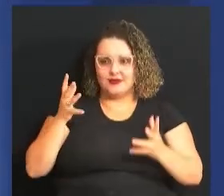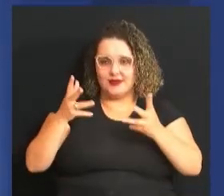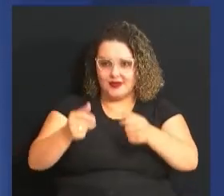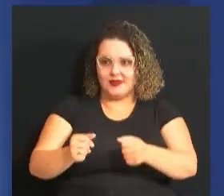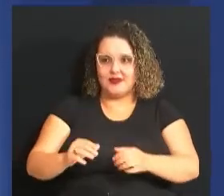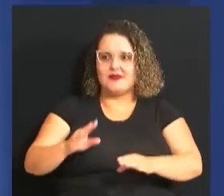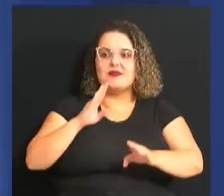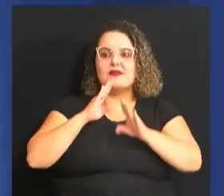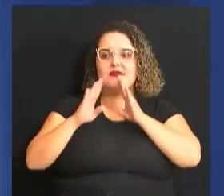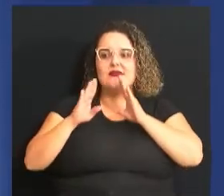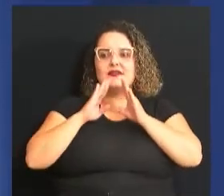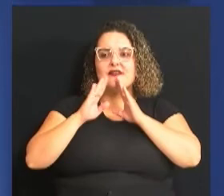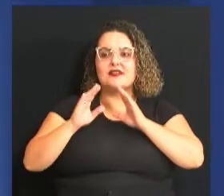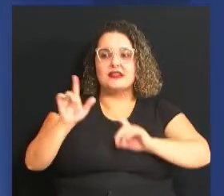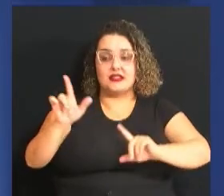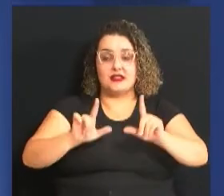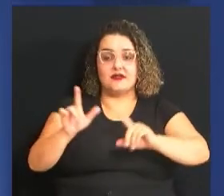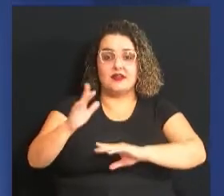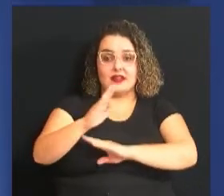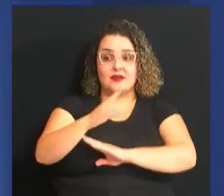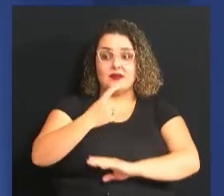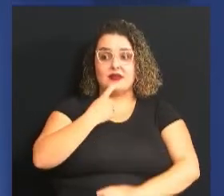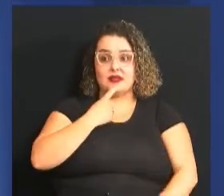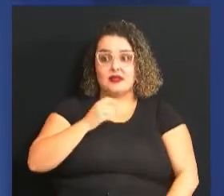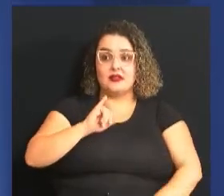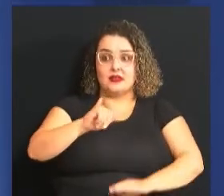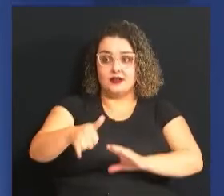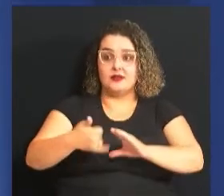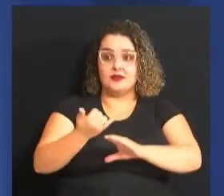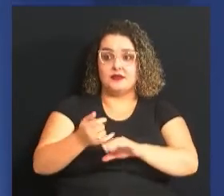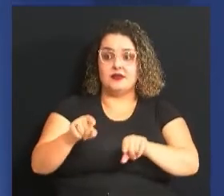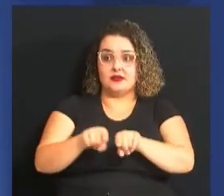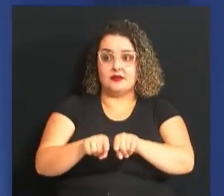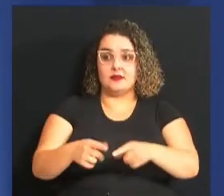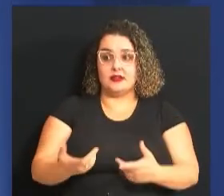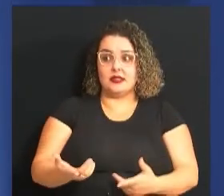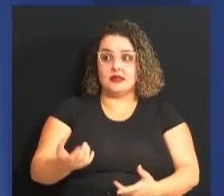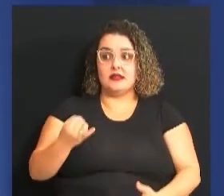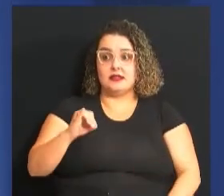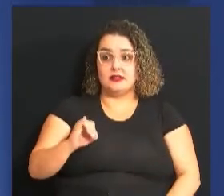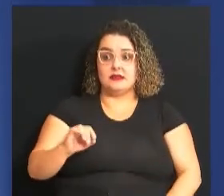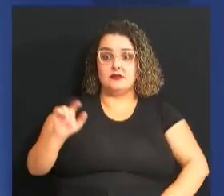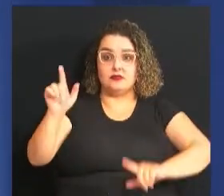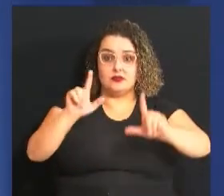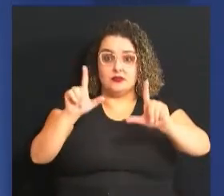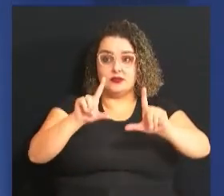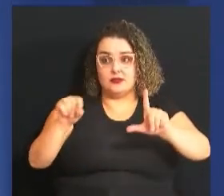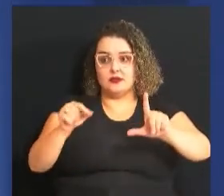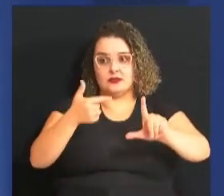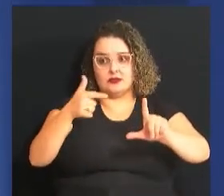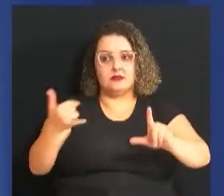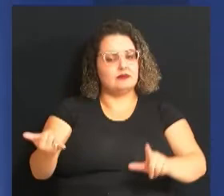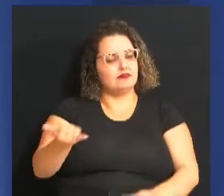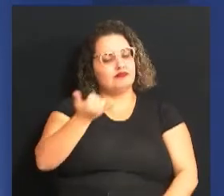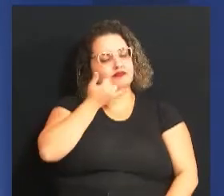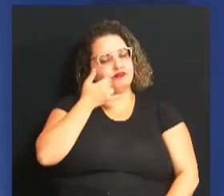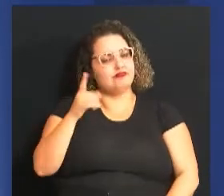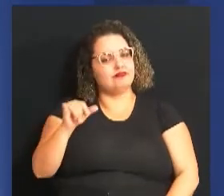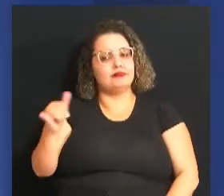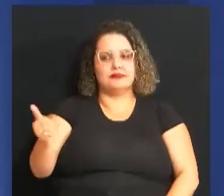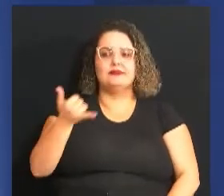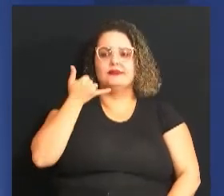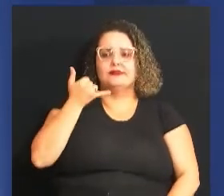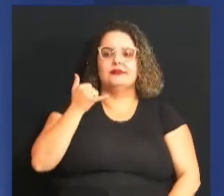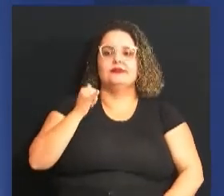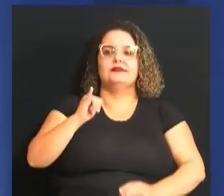da TV Câmara Campinas e também no nosso YouTube. Então, se precisar sair da frente da televisão, não tem desculpa. Pega seu celular, entra lá no